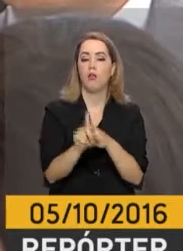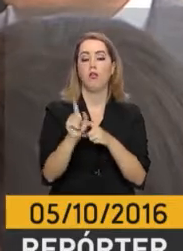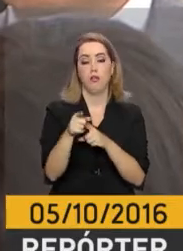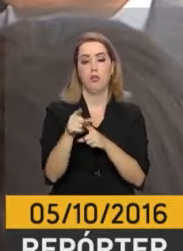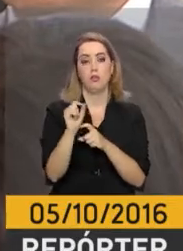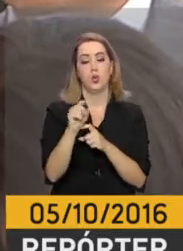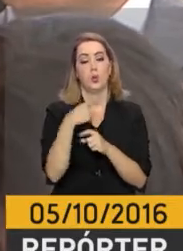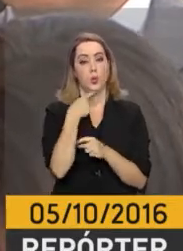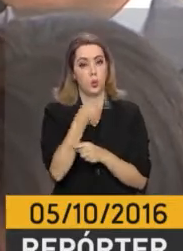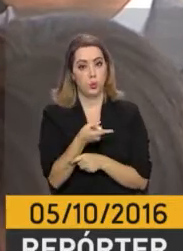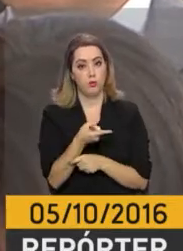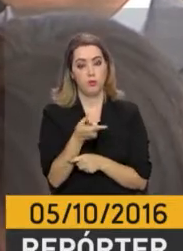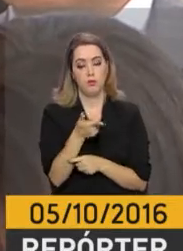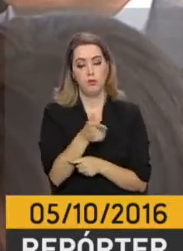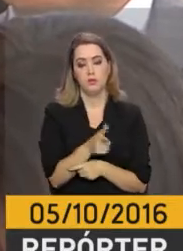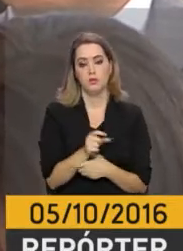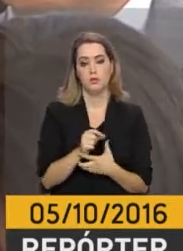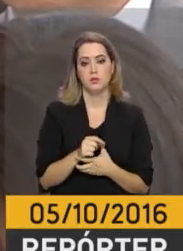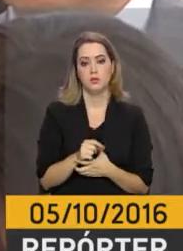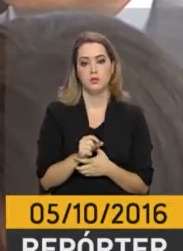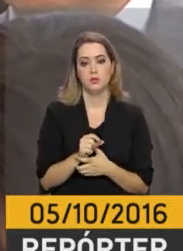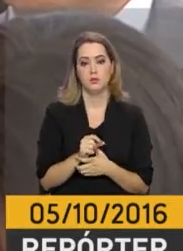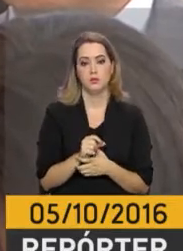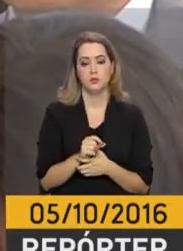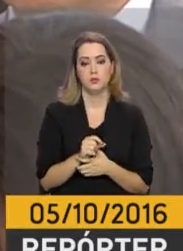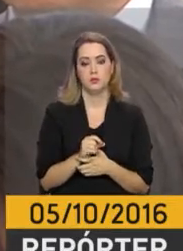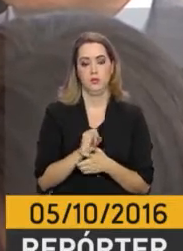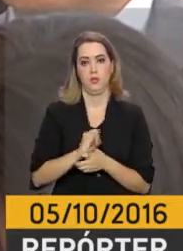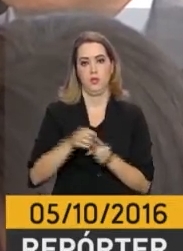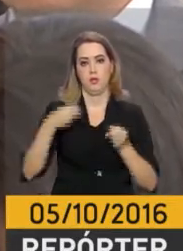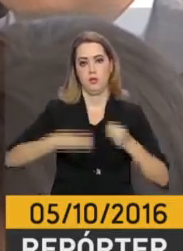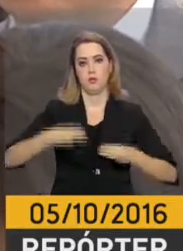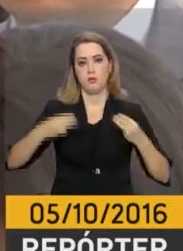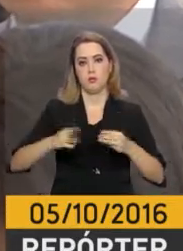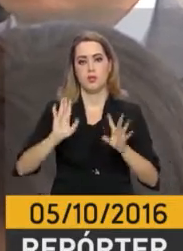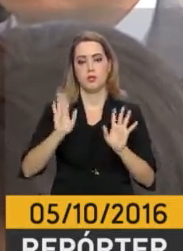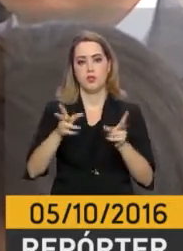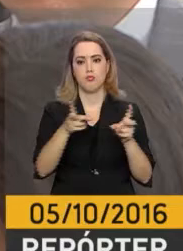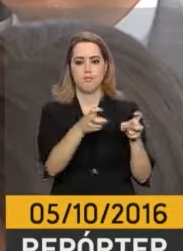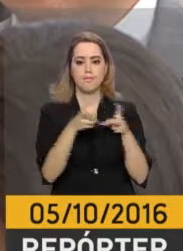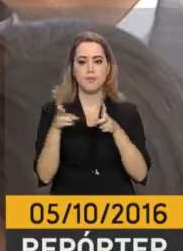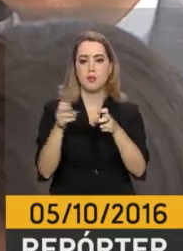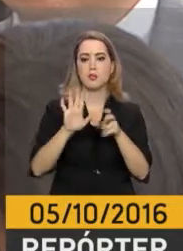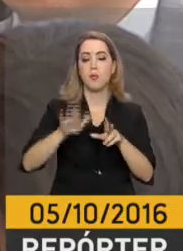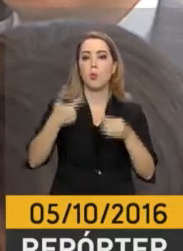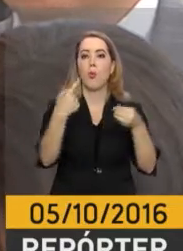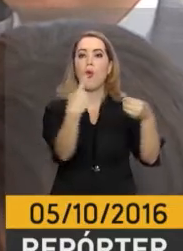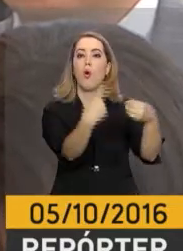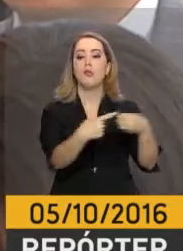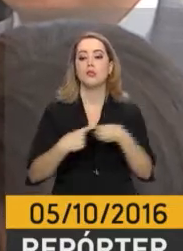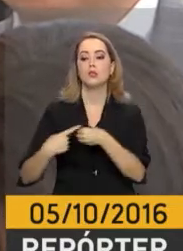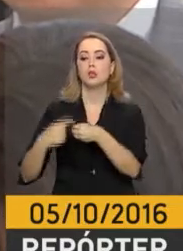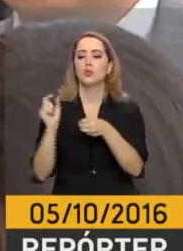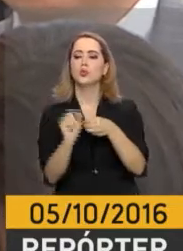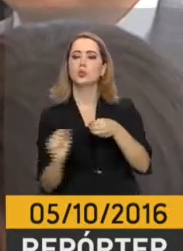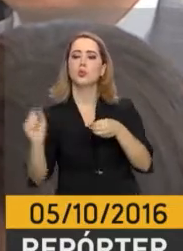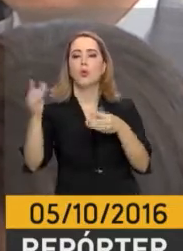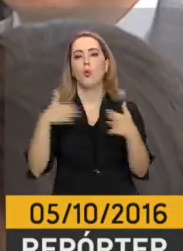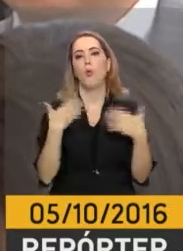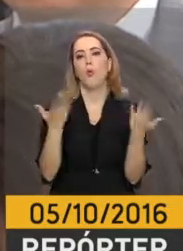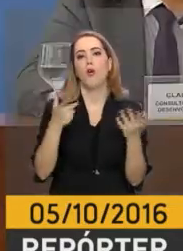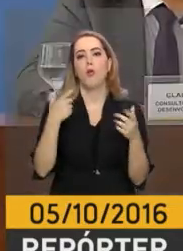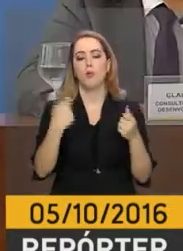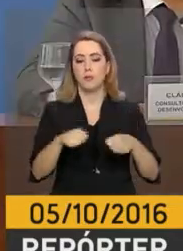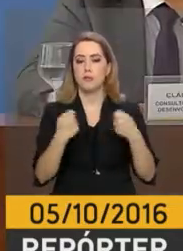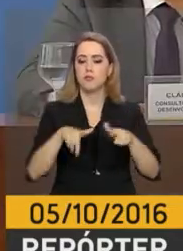dúvida que eu tenho é se o ministério já identificou qual região do país deve atuar mais o programa